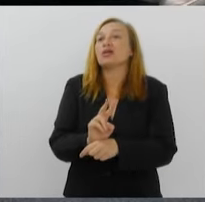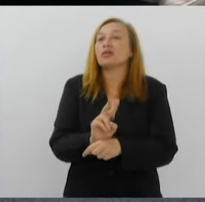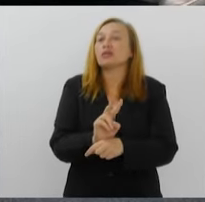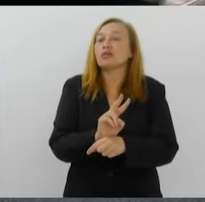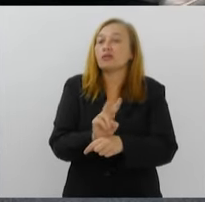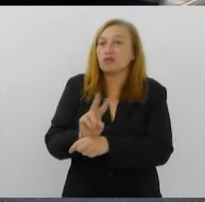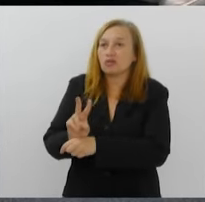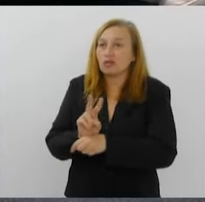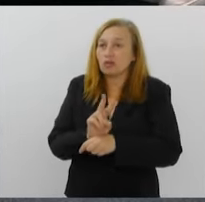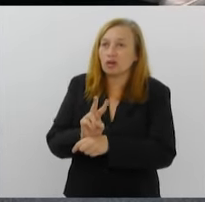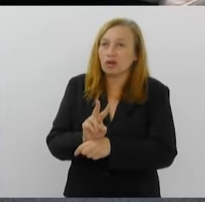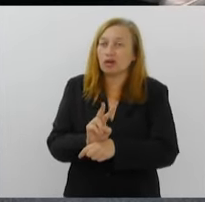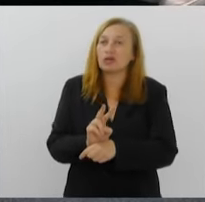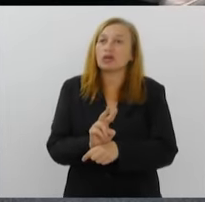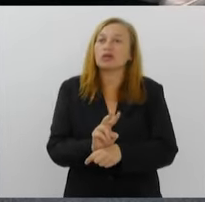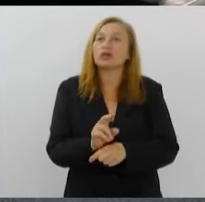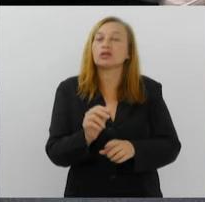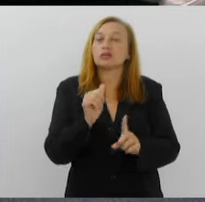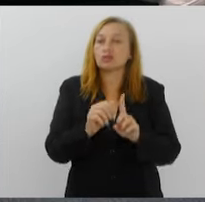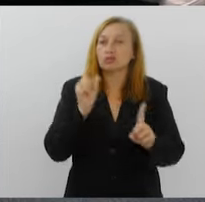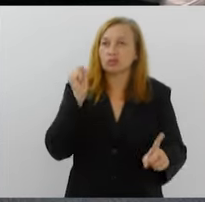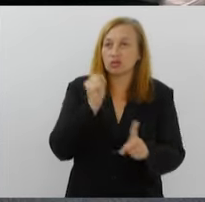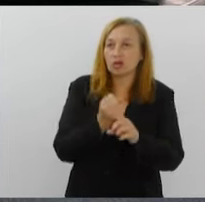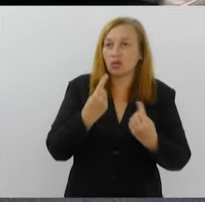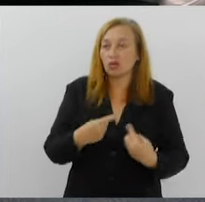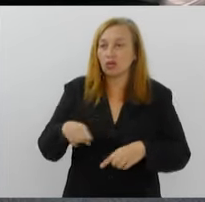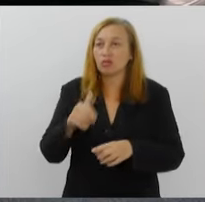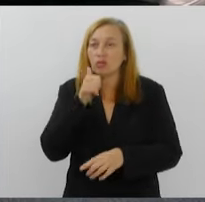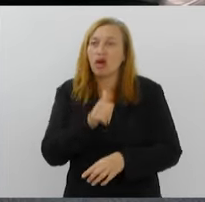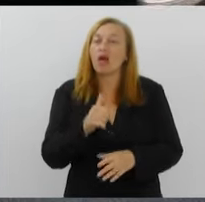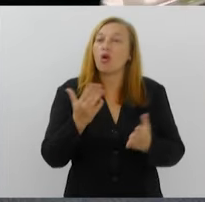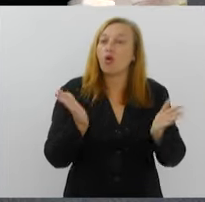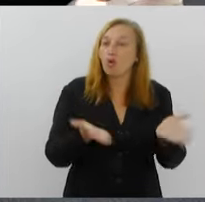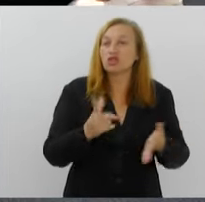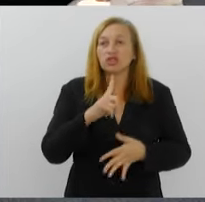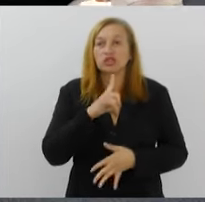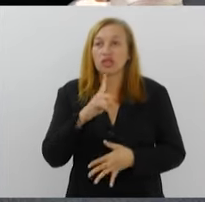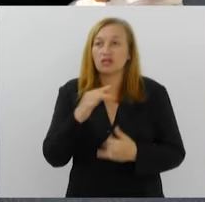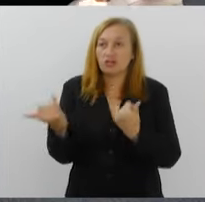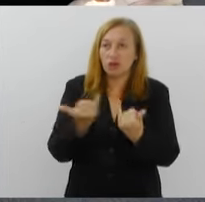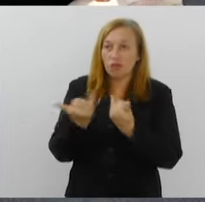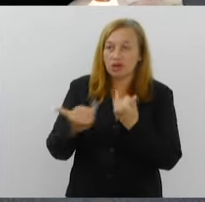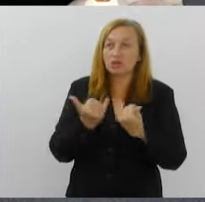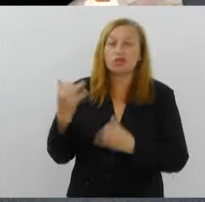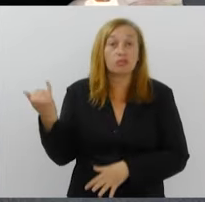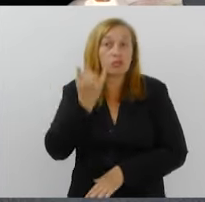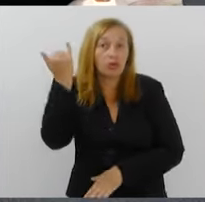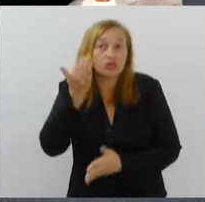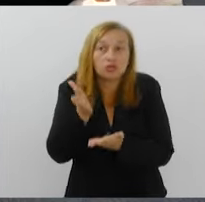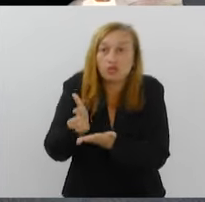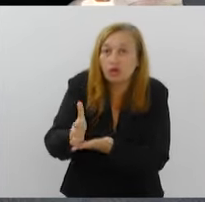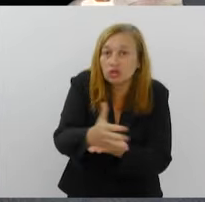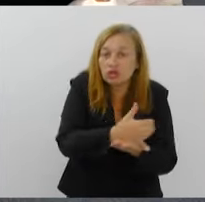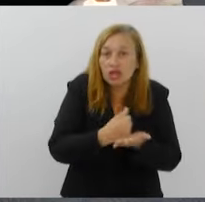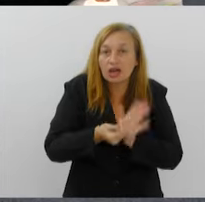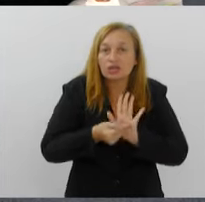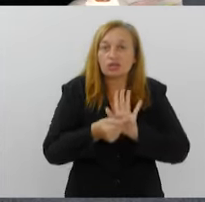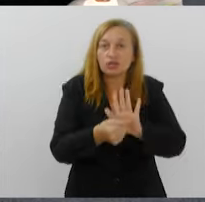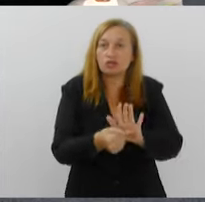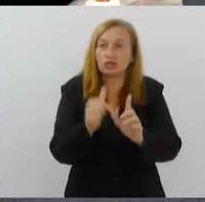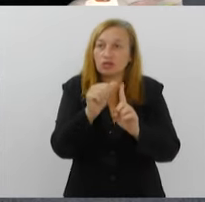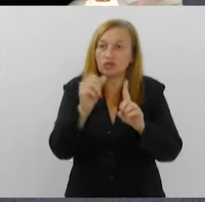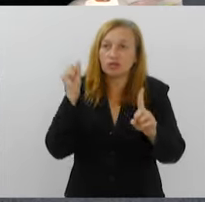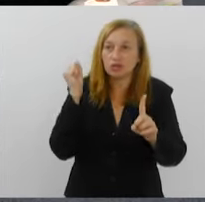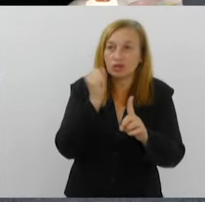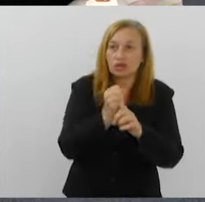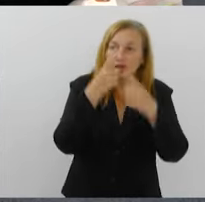em especial o feminicídio. Hoje a gente tem um gap importante no que diz aos dados revelados sobre o feminicídio, mas